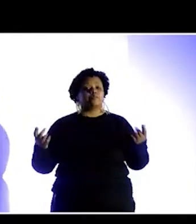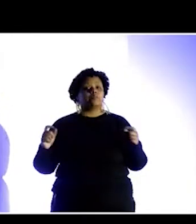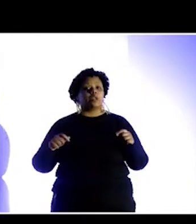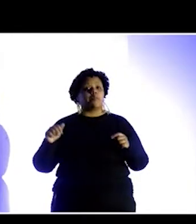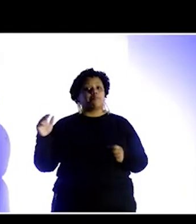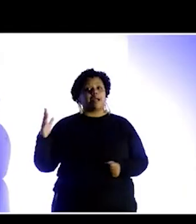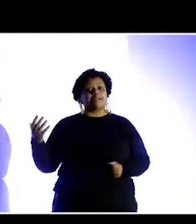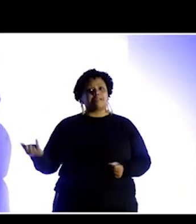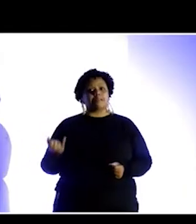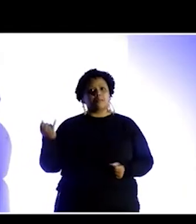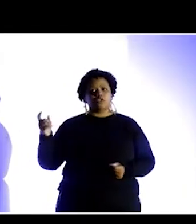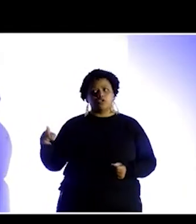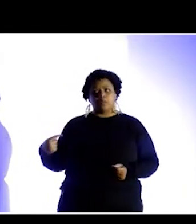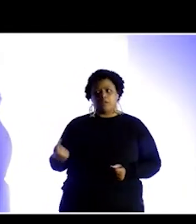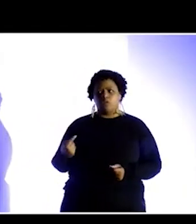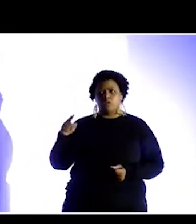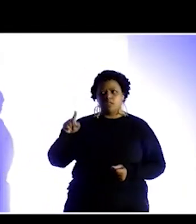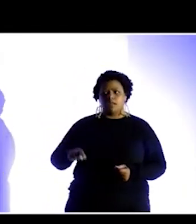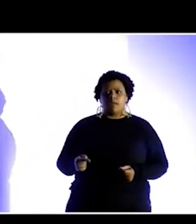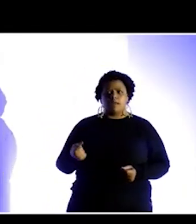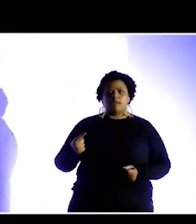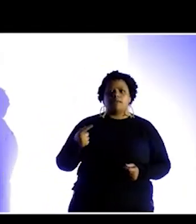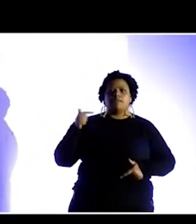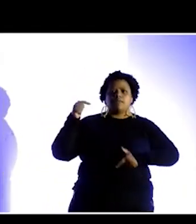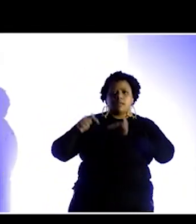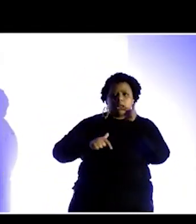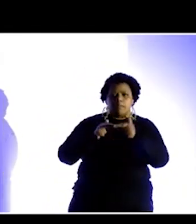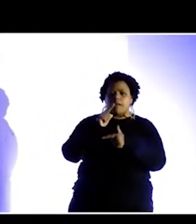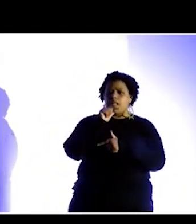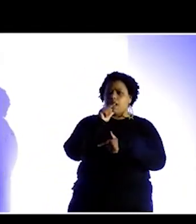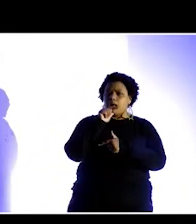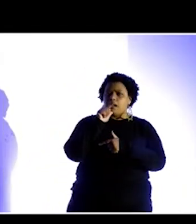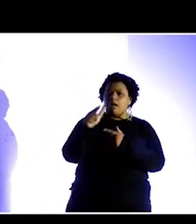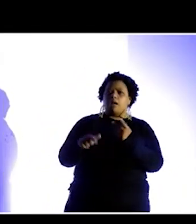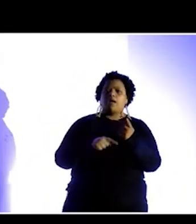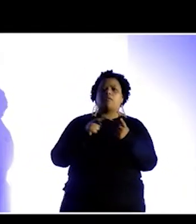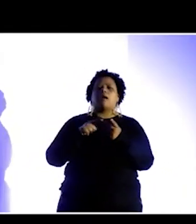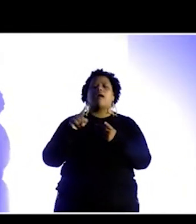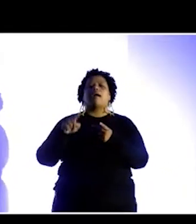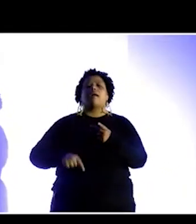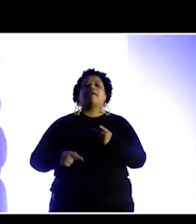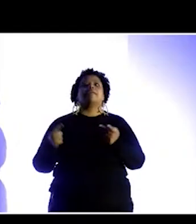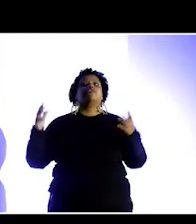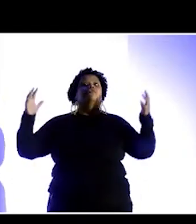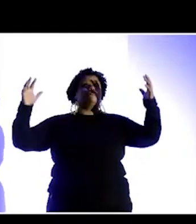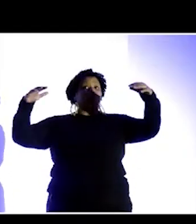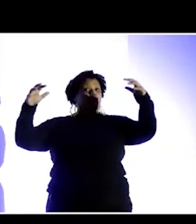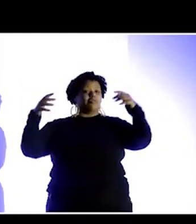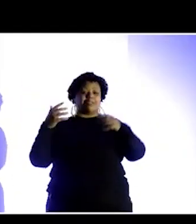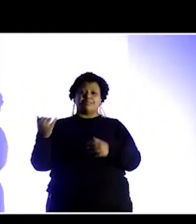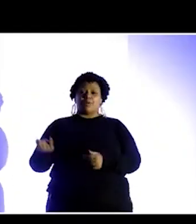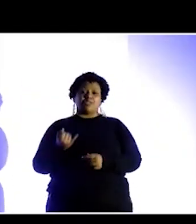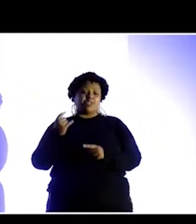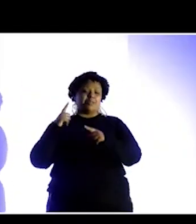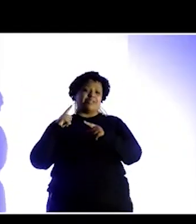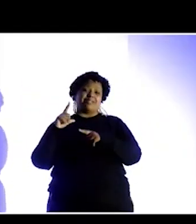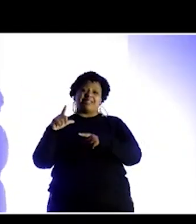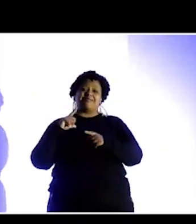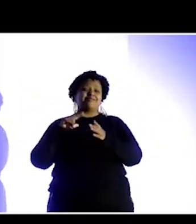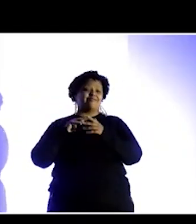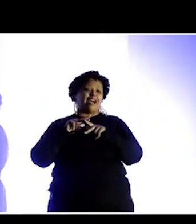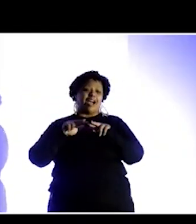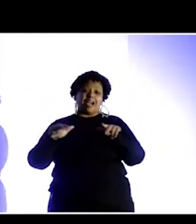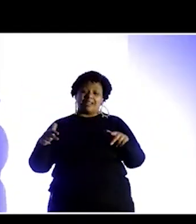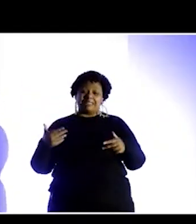mais importante para nós, que trabalham com a água, com recursos hídricos, que é a precipitação, ainda existe uma série de incertezas